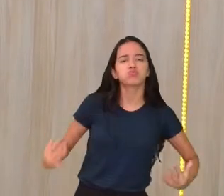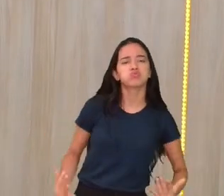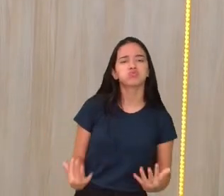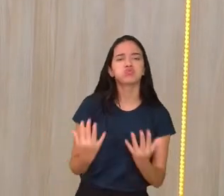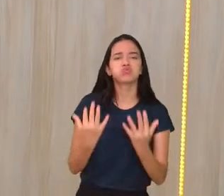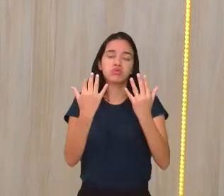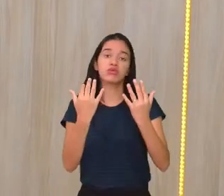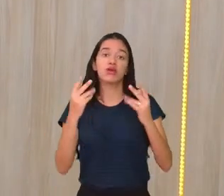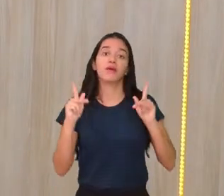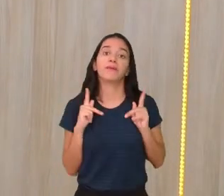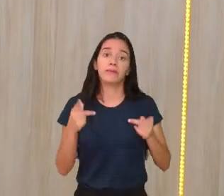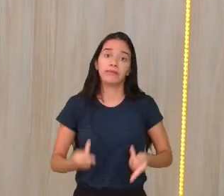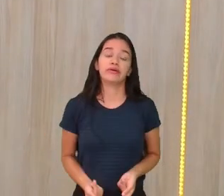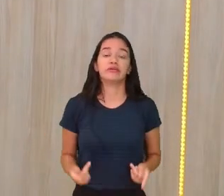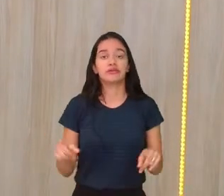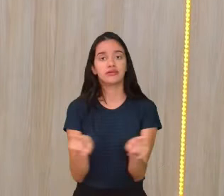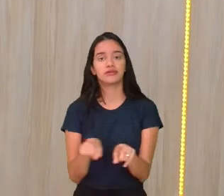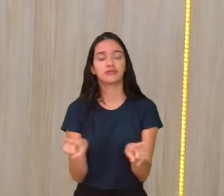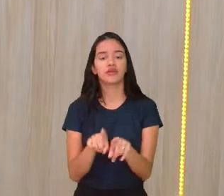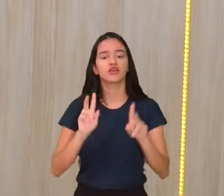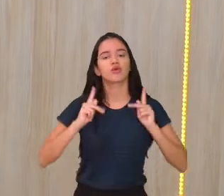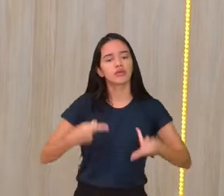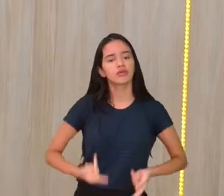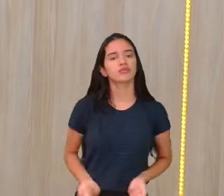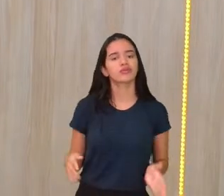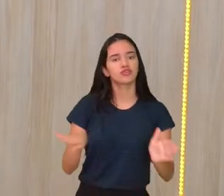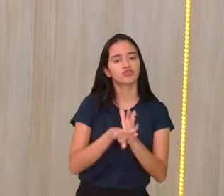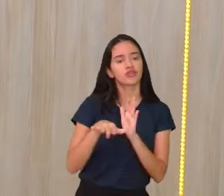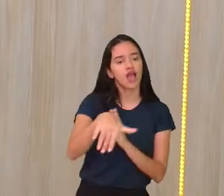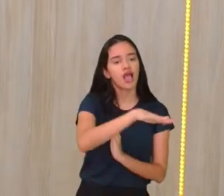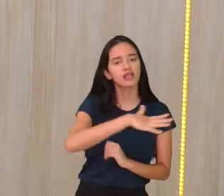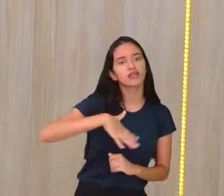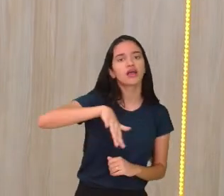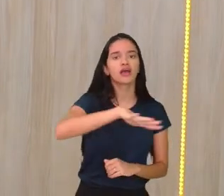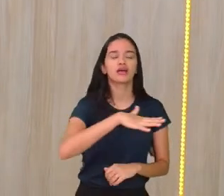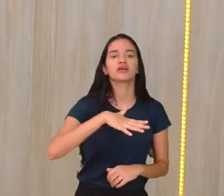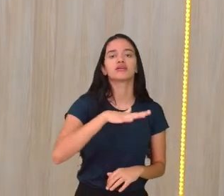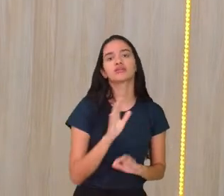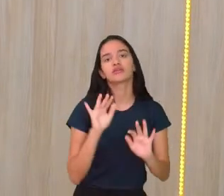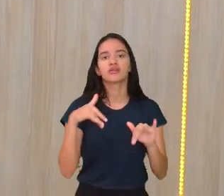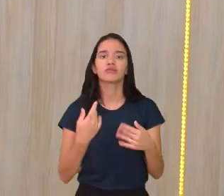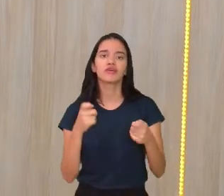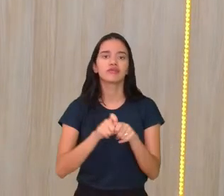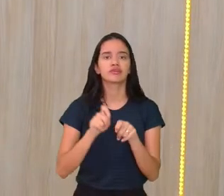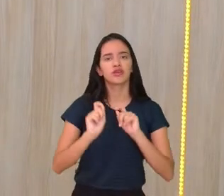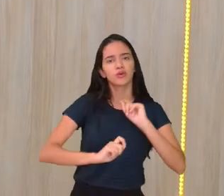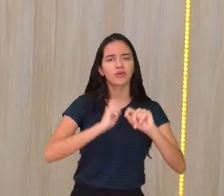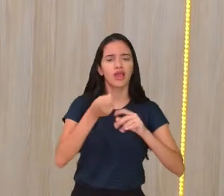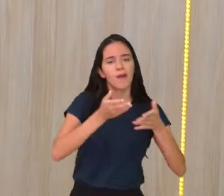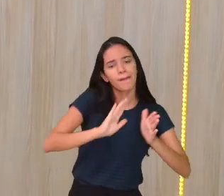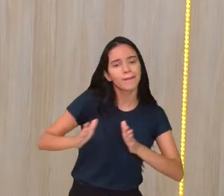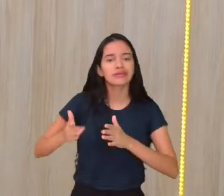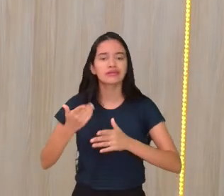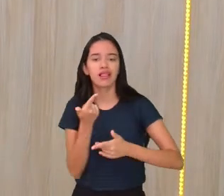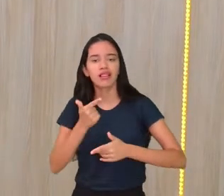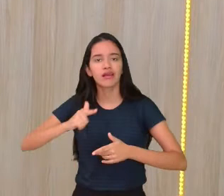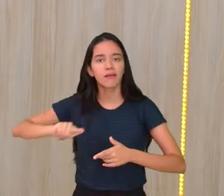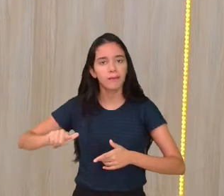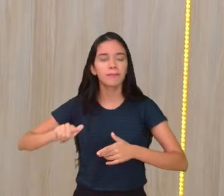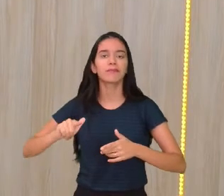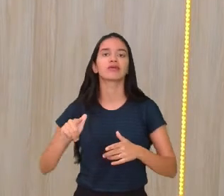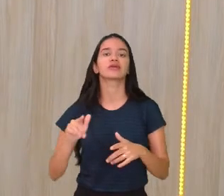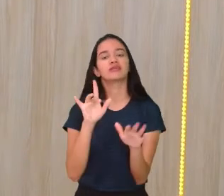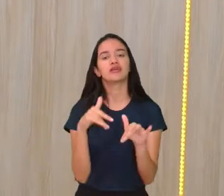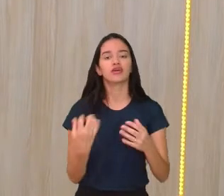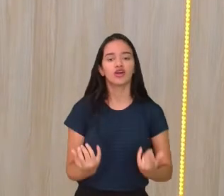humana, é justamente o ser humano que chega ali em determinada área, aí vai fazer aquele processo de limpeza, né, através